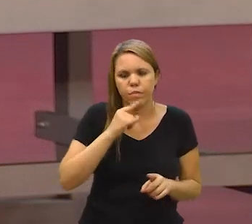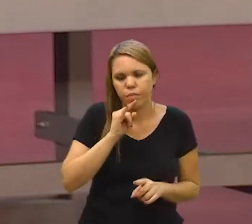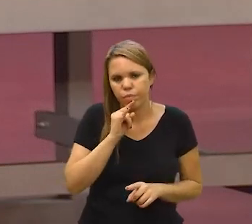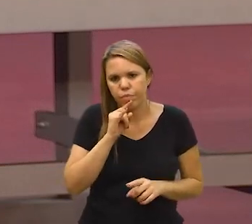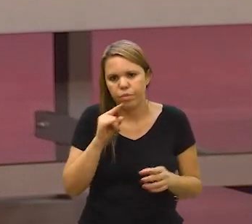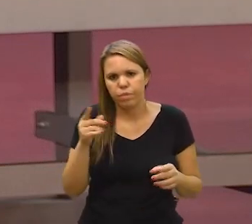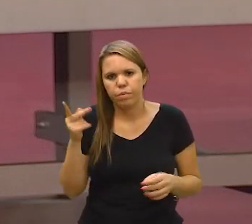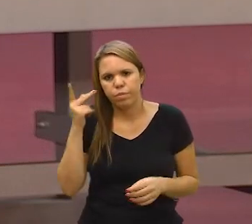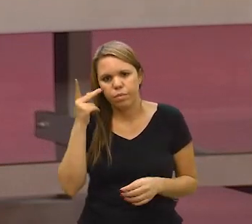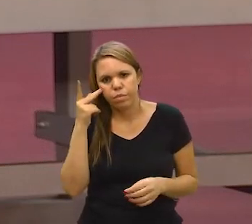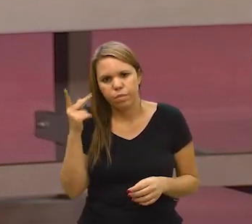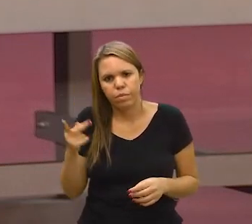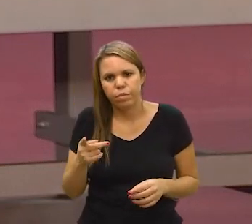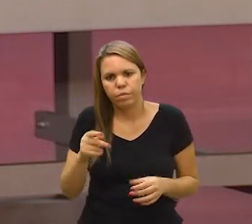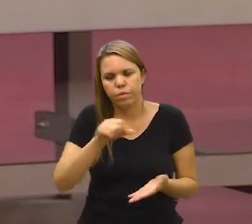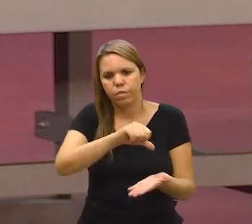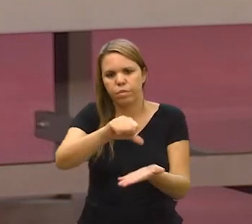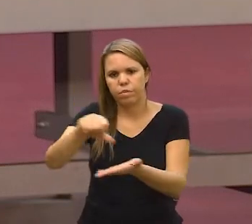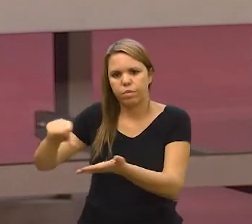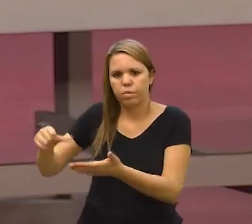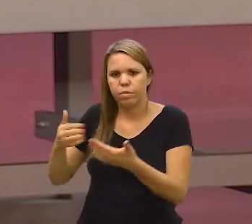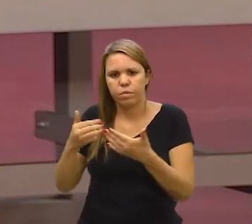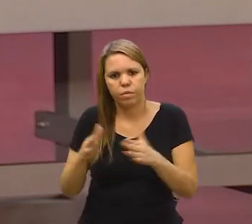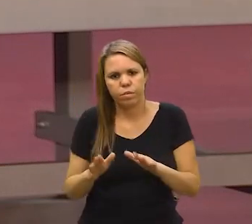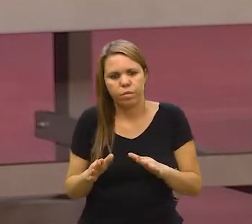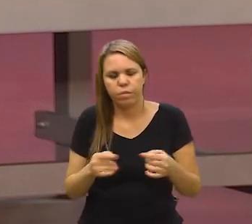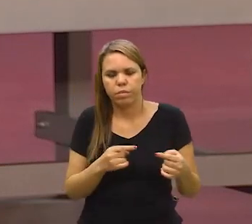Liga Paulista quanto em jogos regionais, jogos abertos,